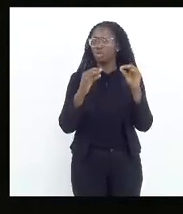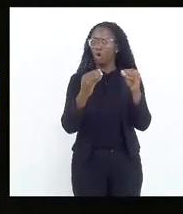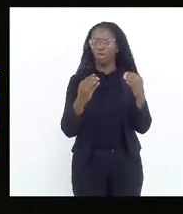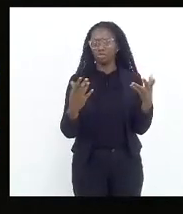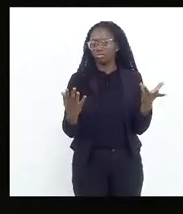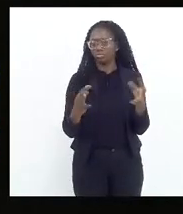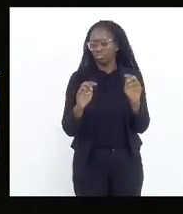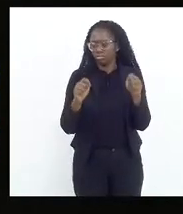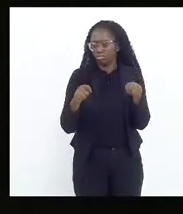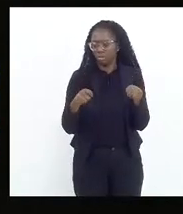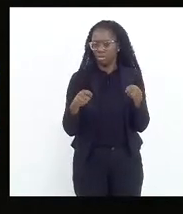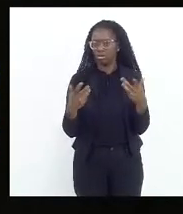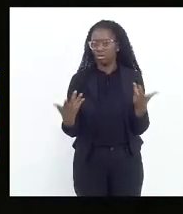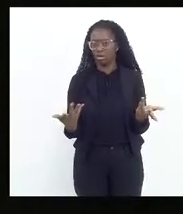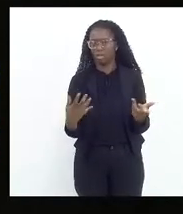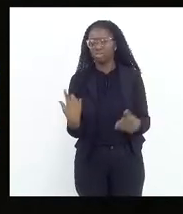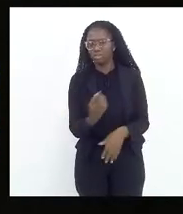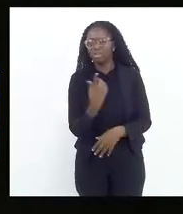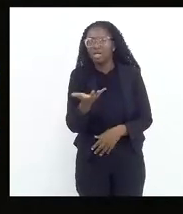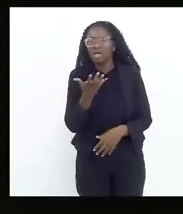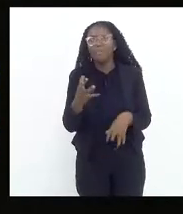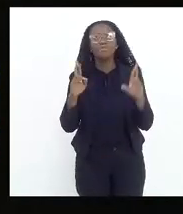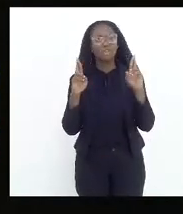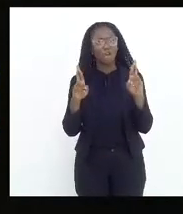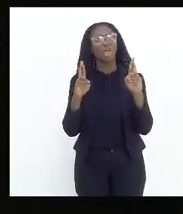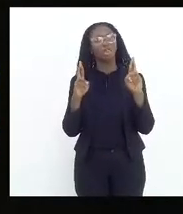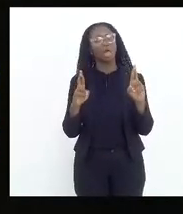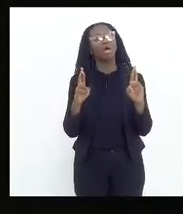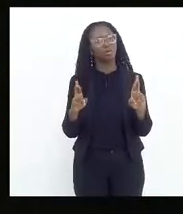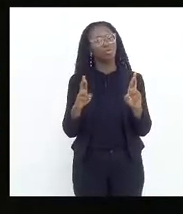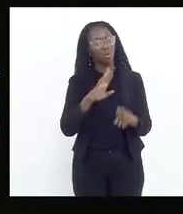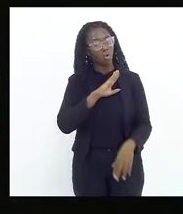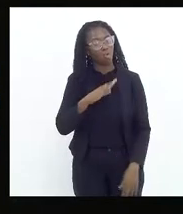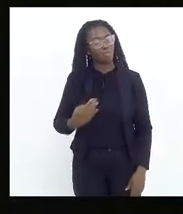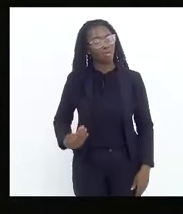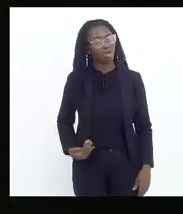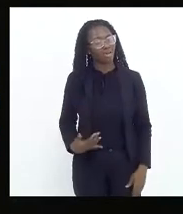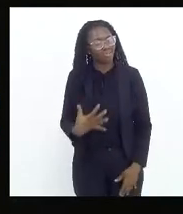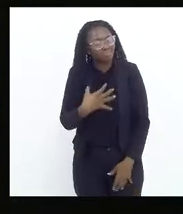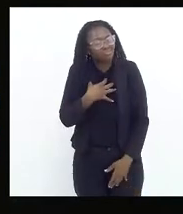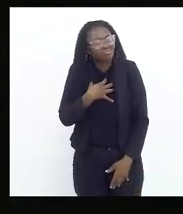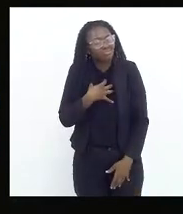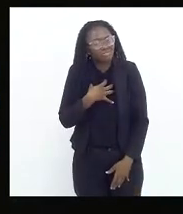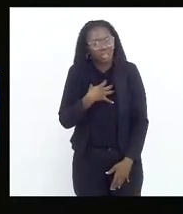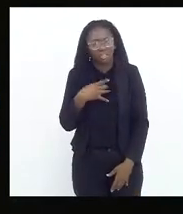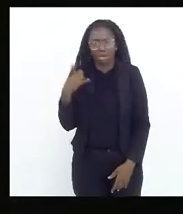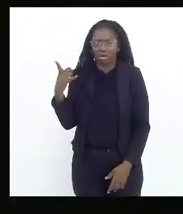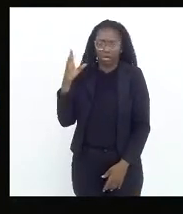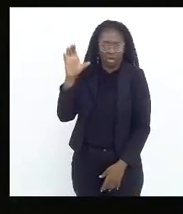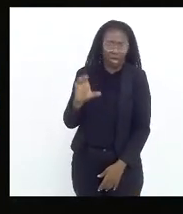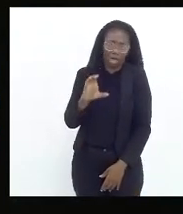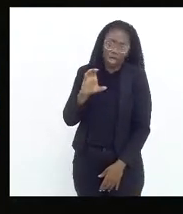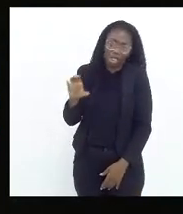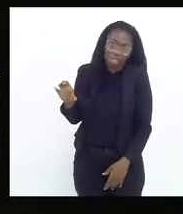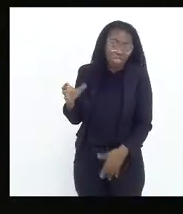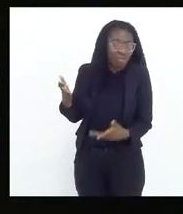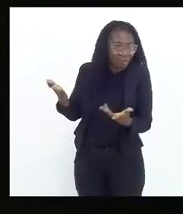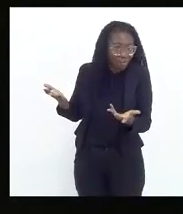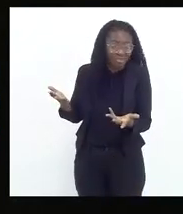elas, e que a gente espera que o governador tenha essa sensibilidade, católico que ele é,